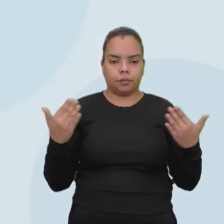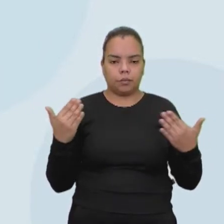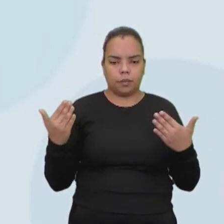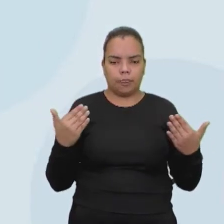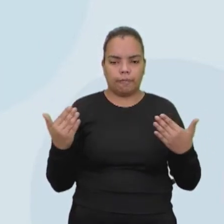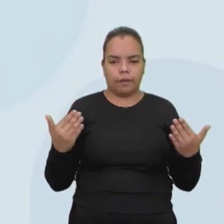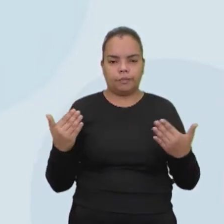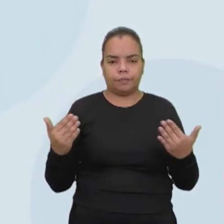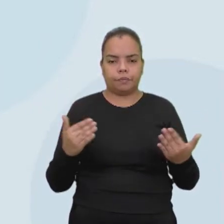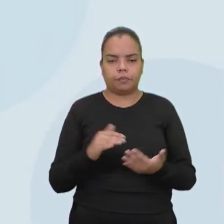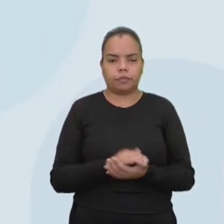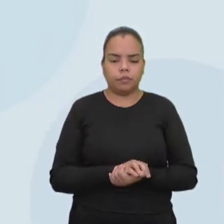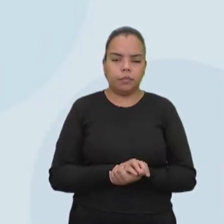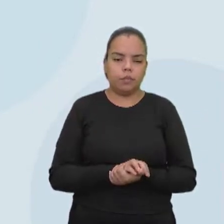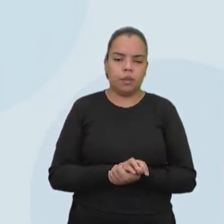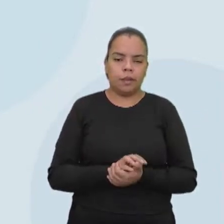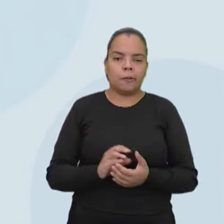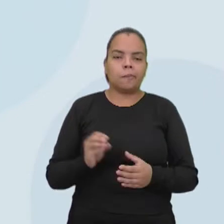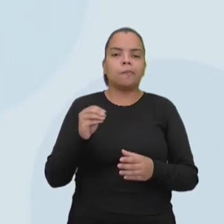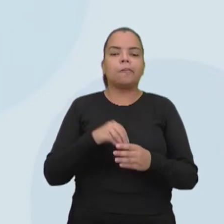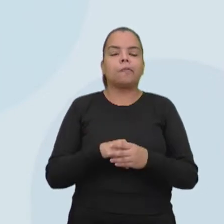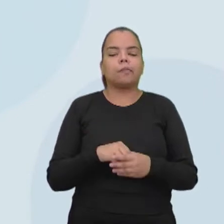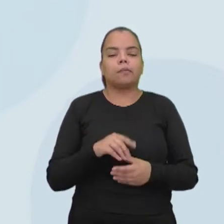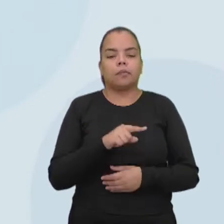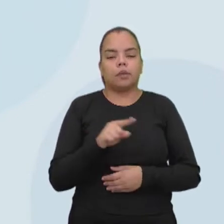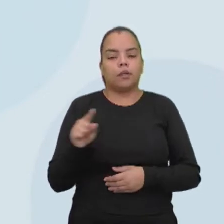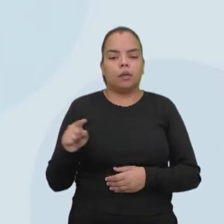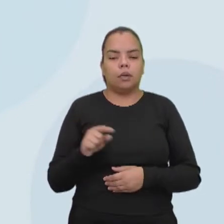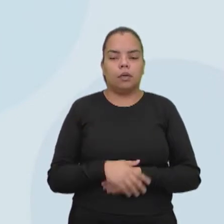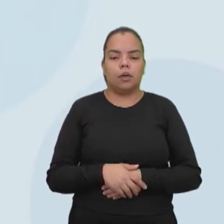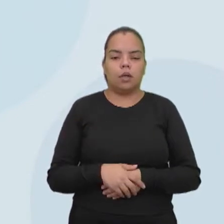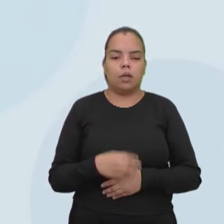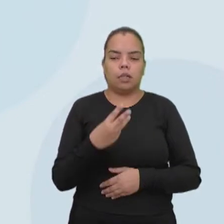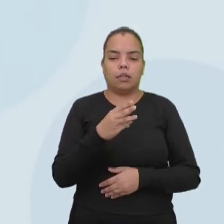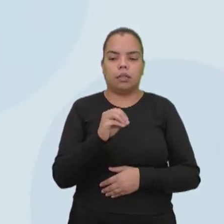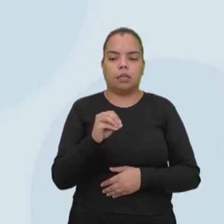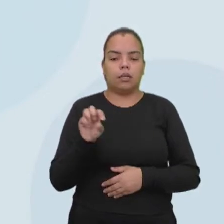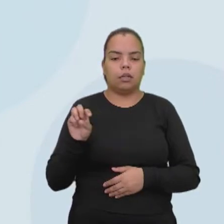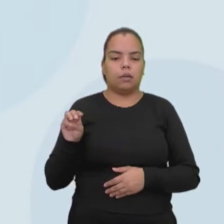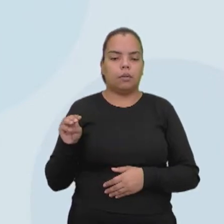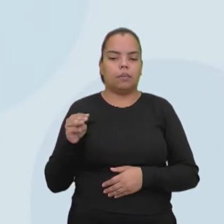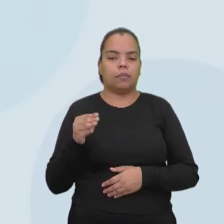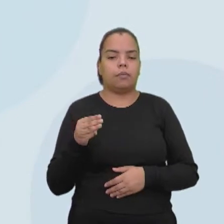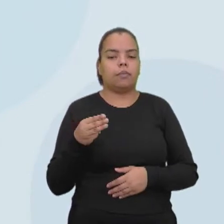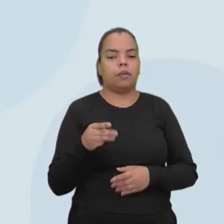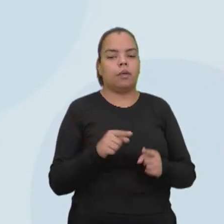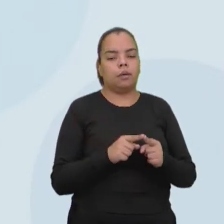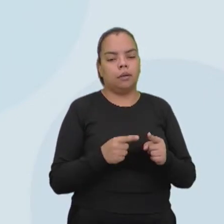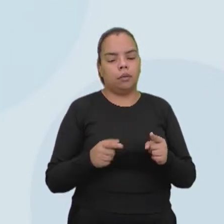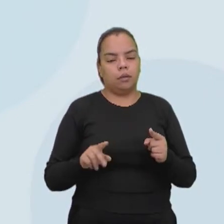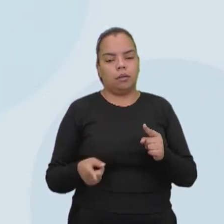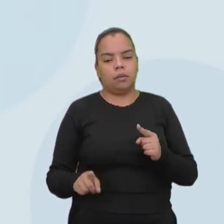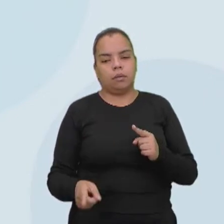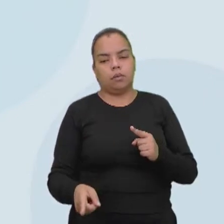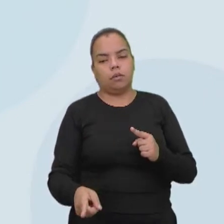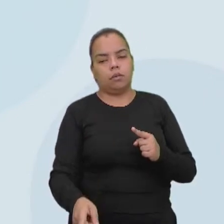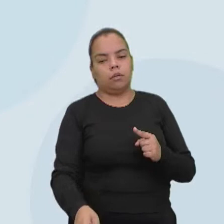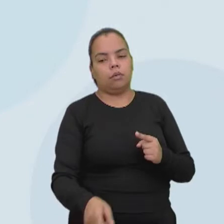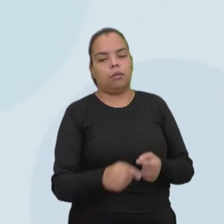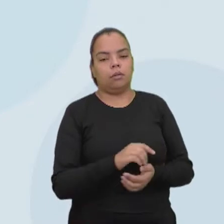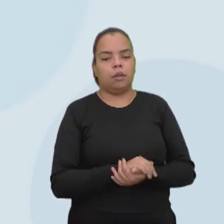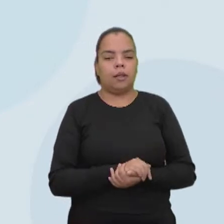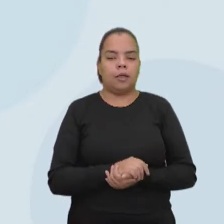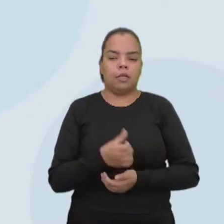aqui do Parque Nacional de Aparados da Serra, são aí 30 mil hectares, mas tem 720 metros de profundidade e